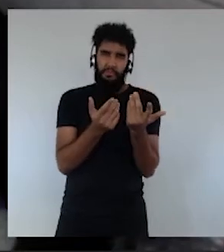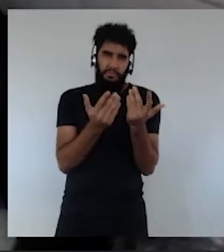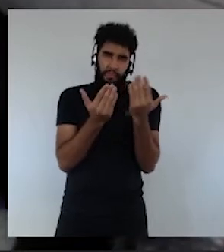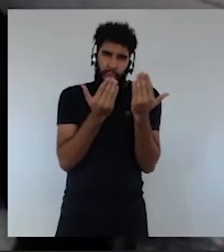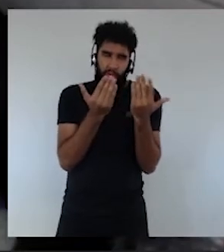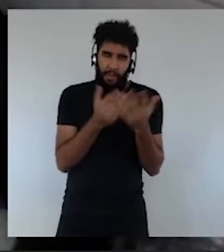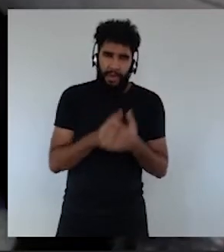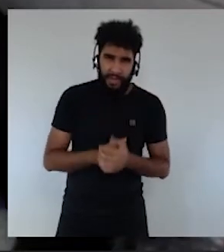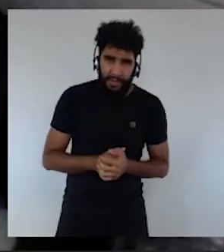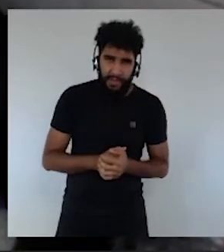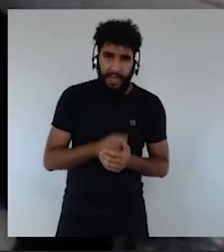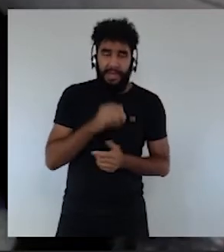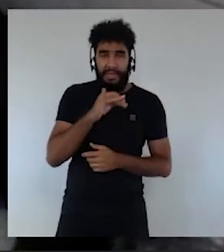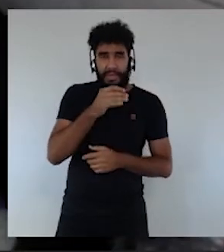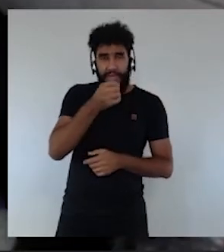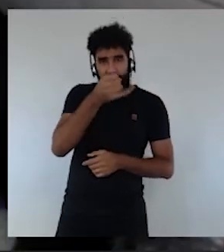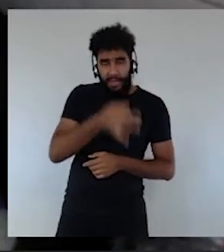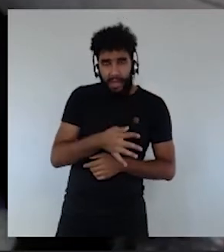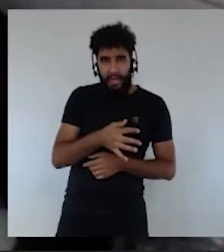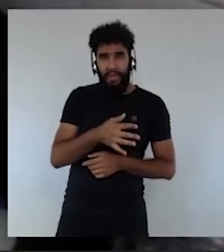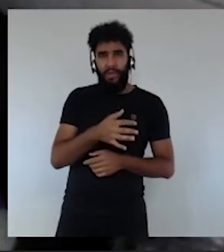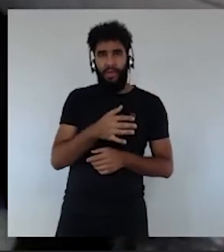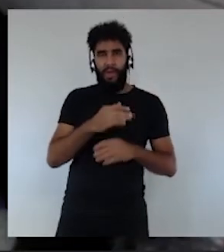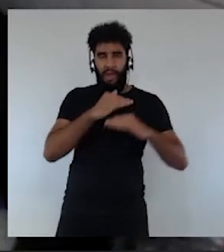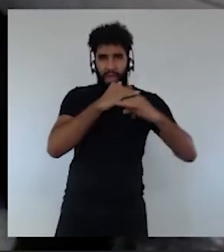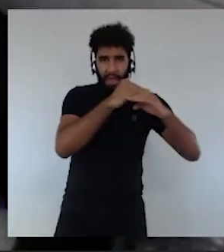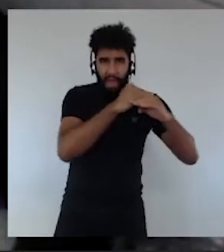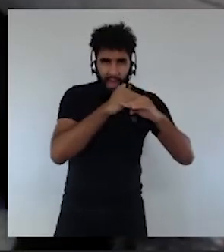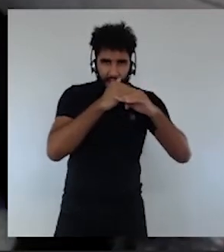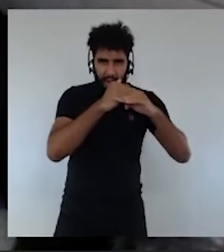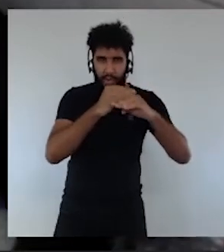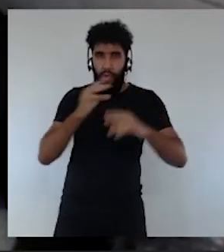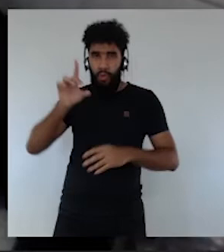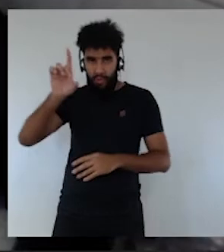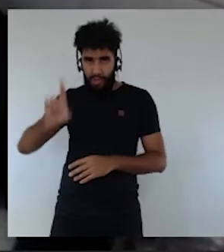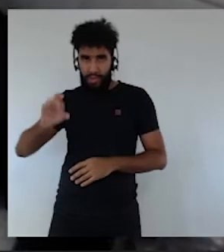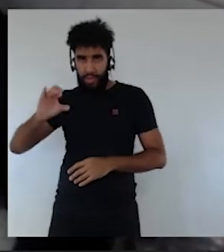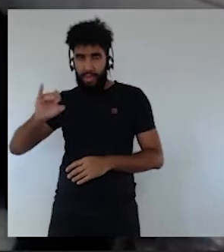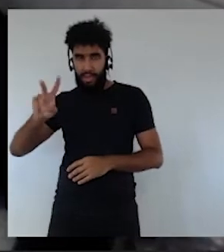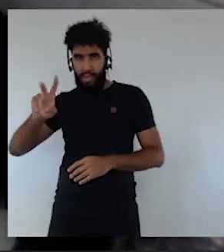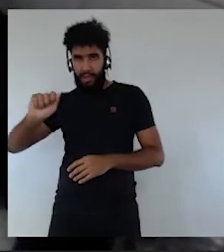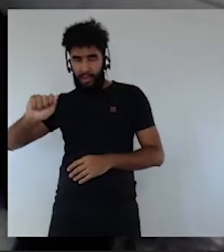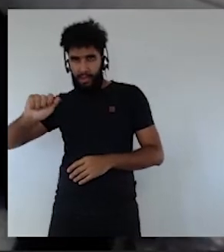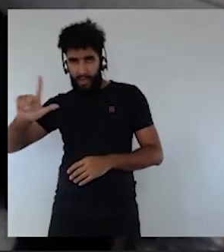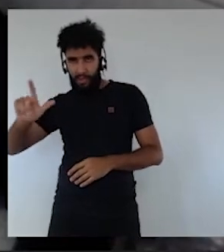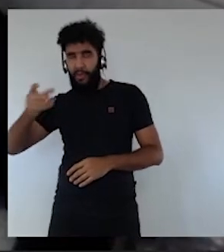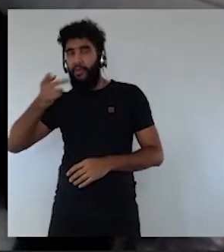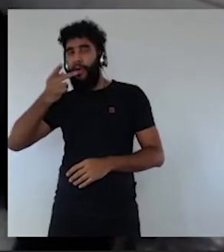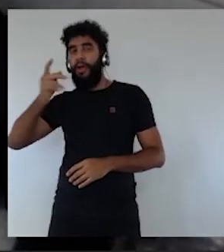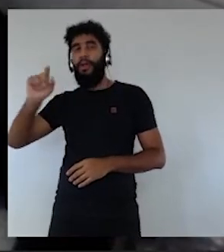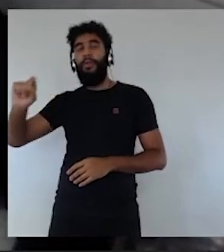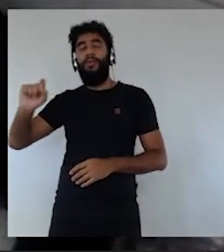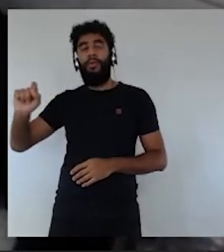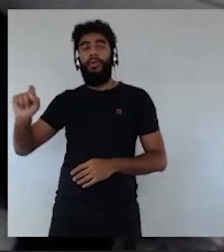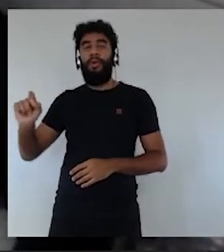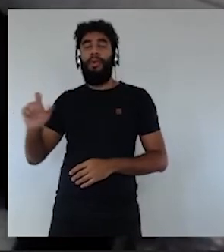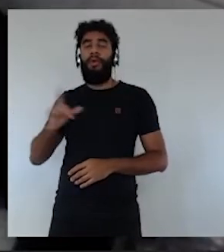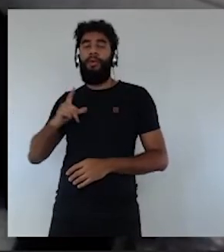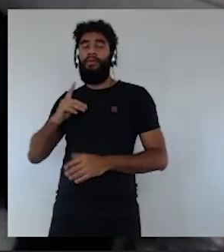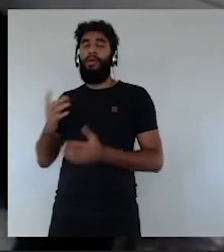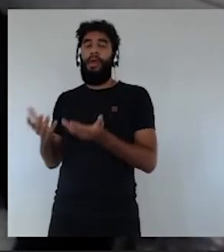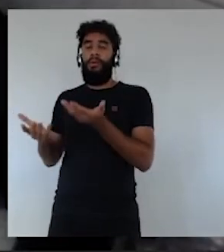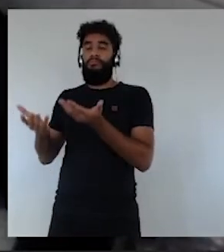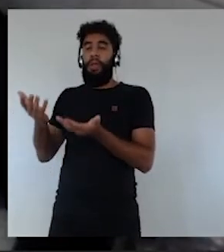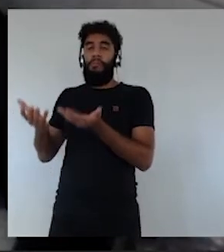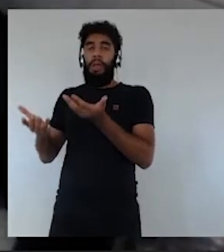balança, quando falamos em equilíbrio, eu vejo muito o direito civil buscando as duas partes da balança